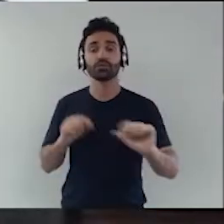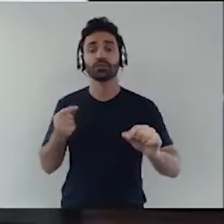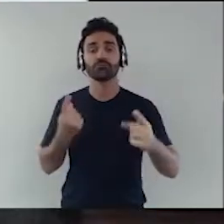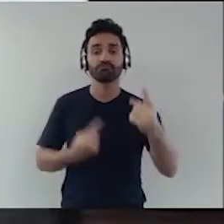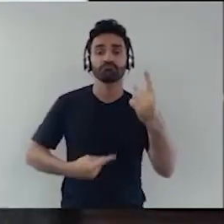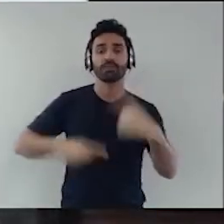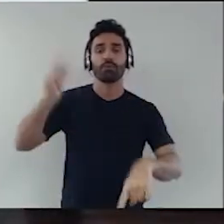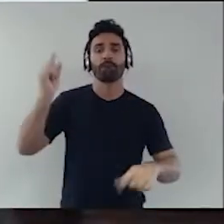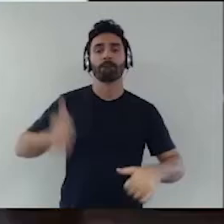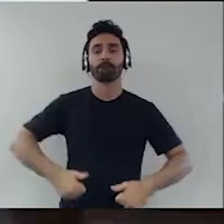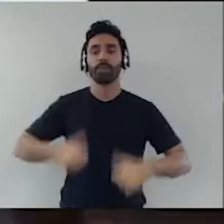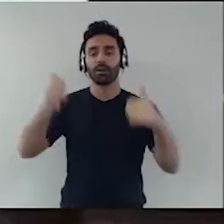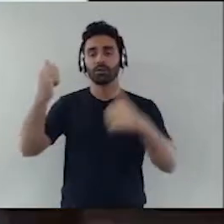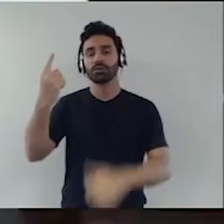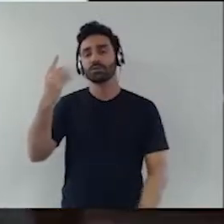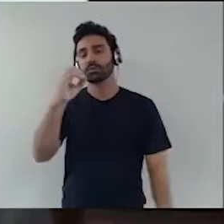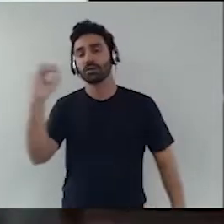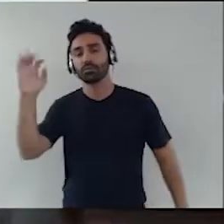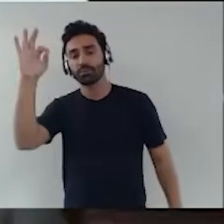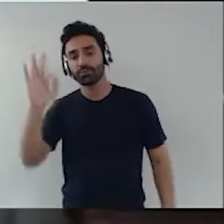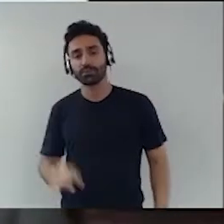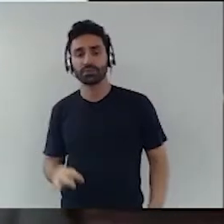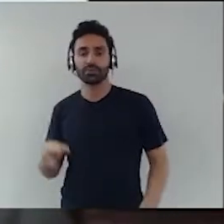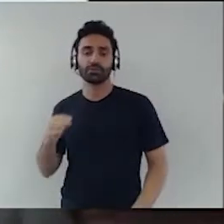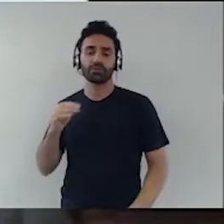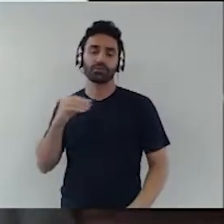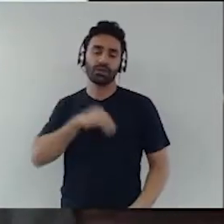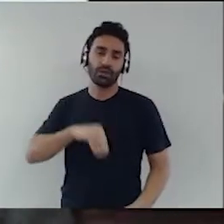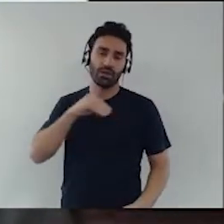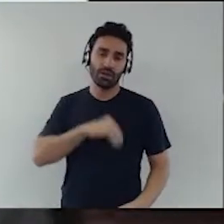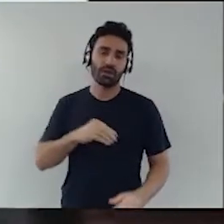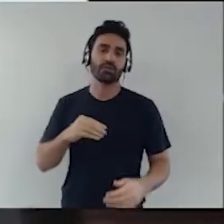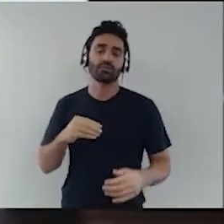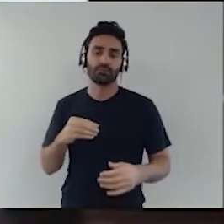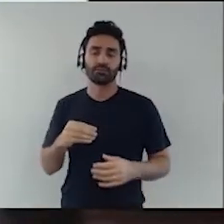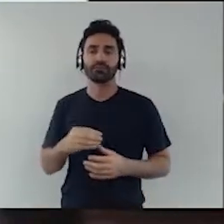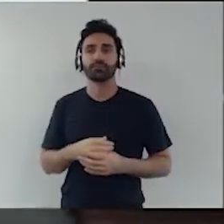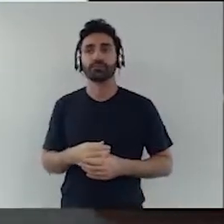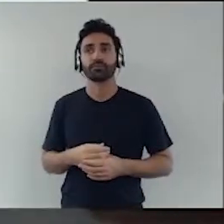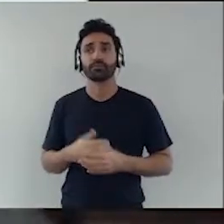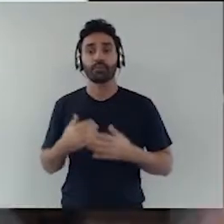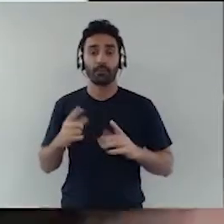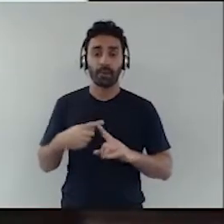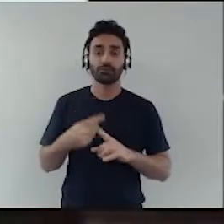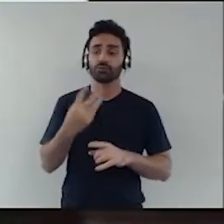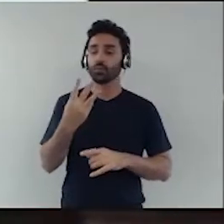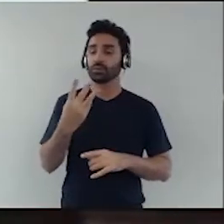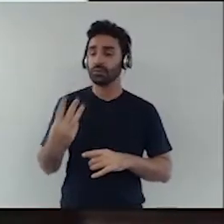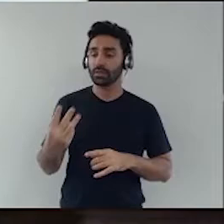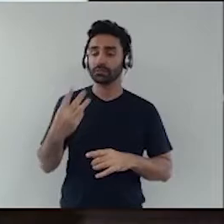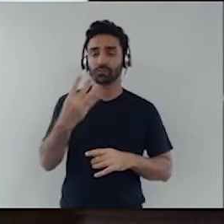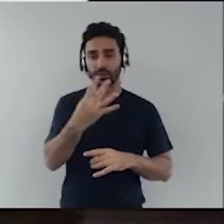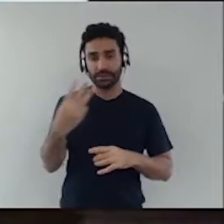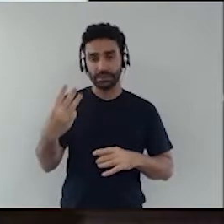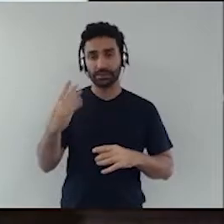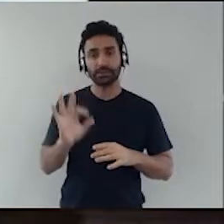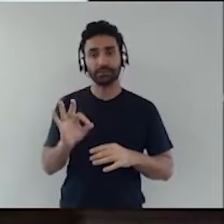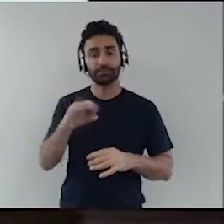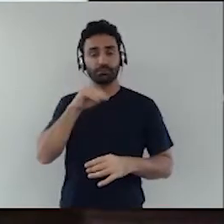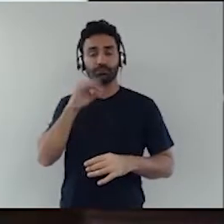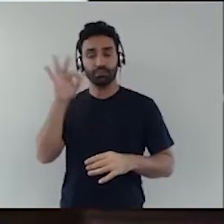superar 100% da perda salarial. E, além disso, 43% dos